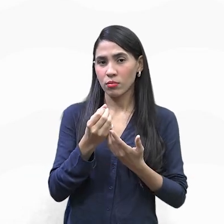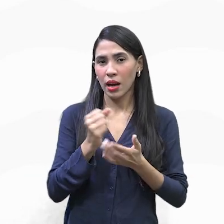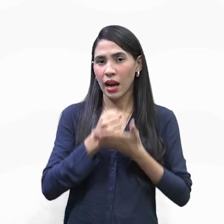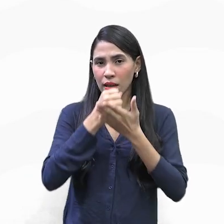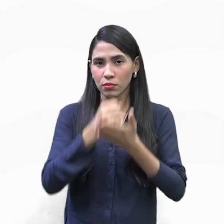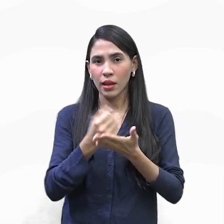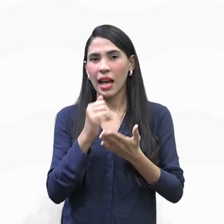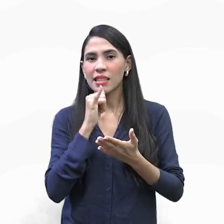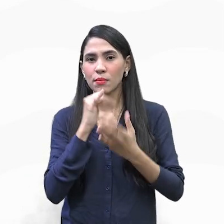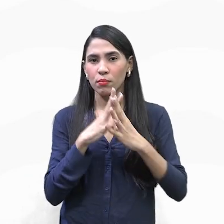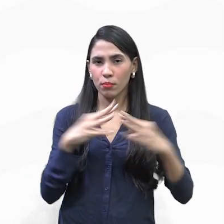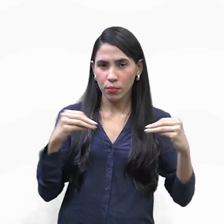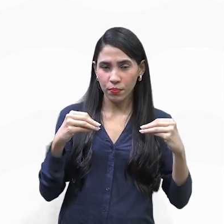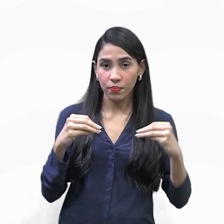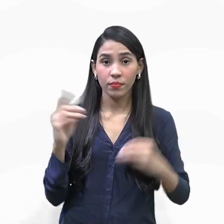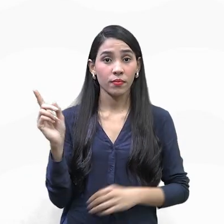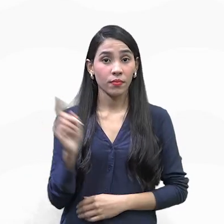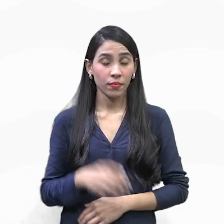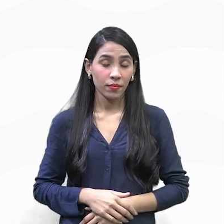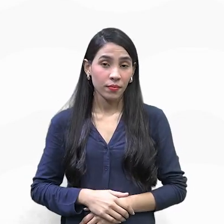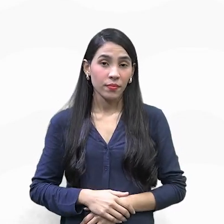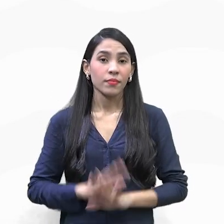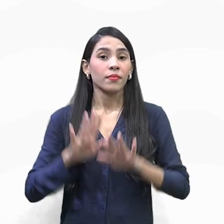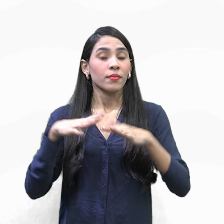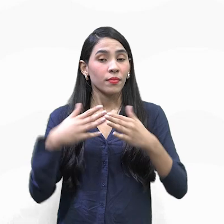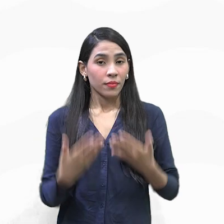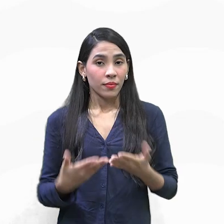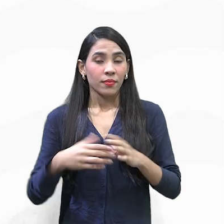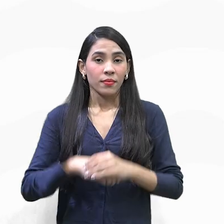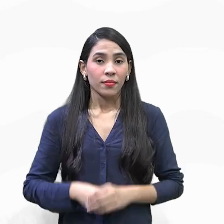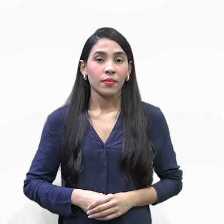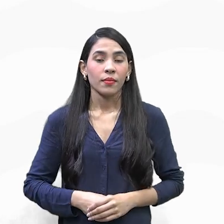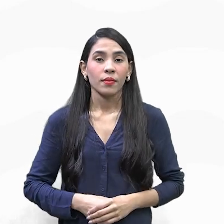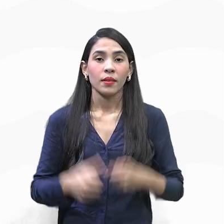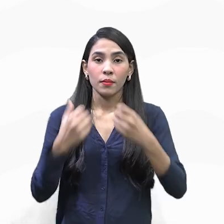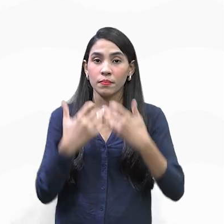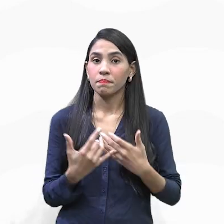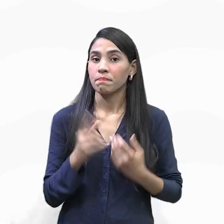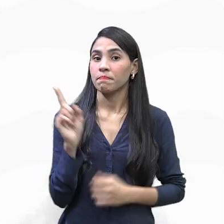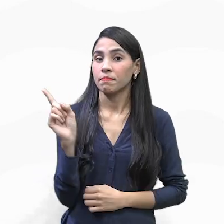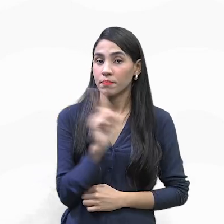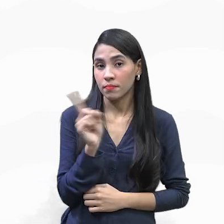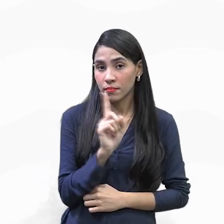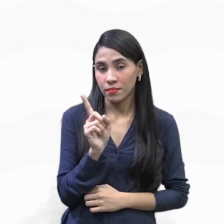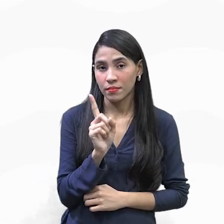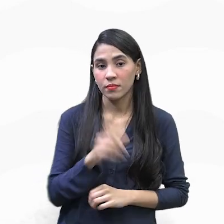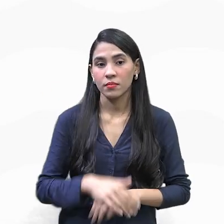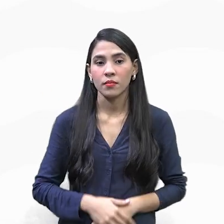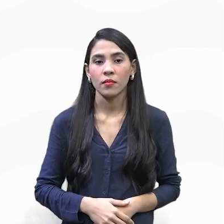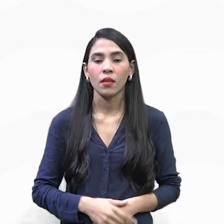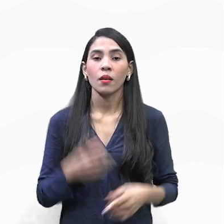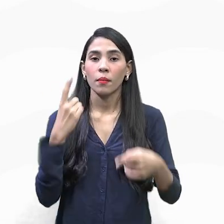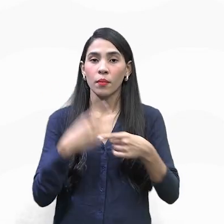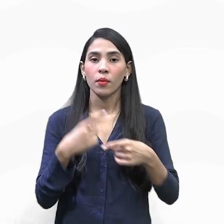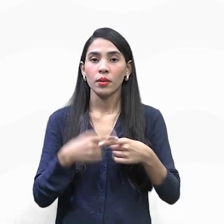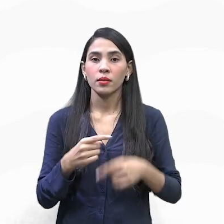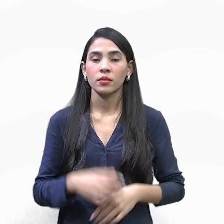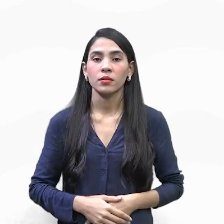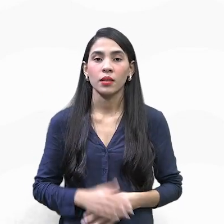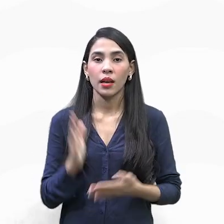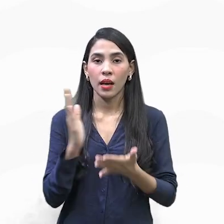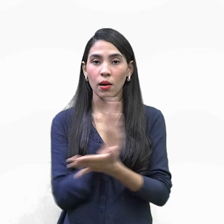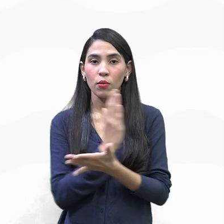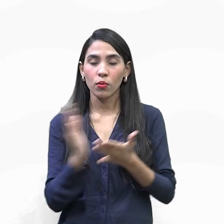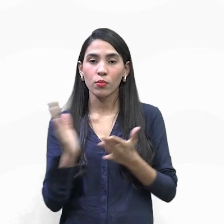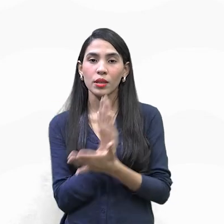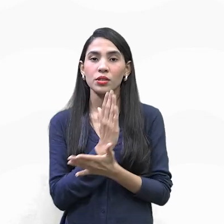profissões desapareçam? Bom, minha querida professora e meus queridos alunos, eu vou dizer para você que não, tá? Porque, pessoal, para que algumas